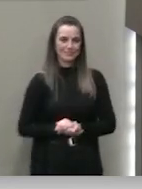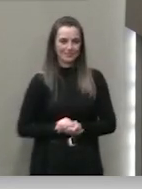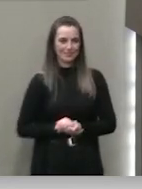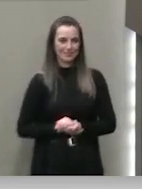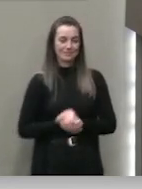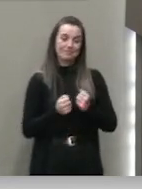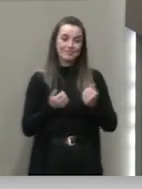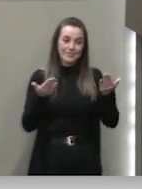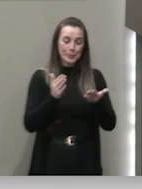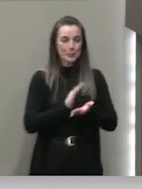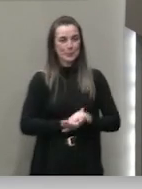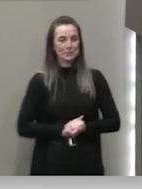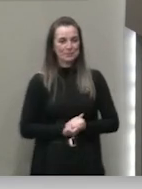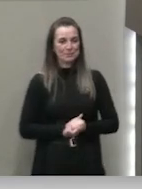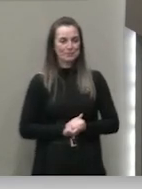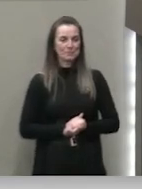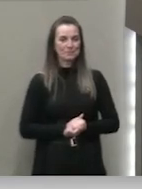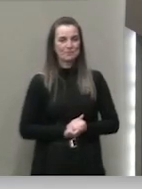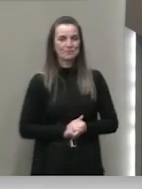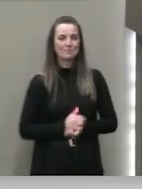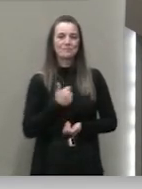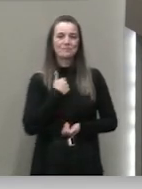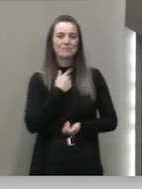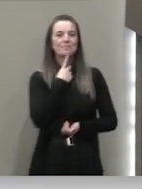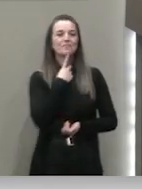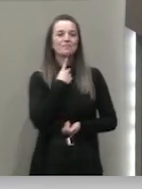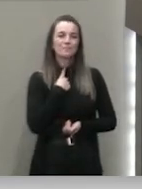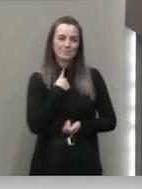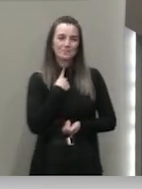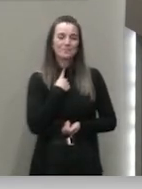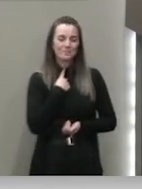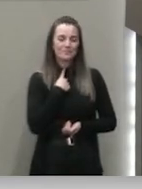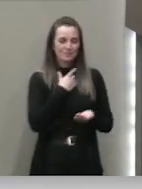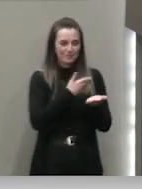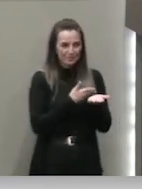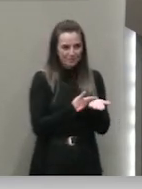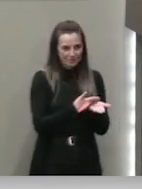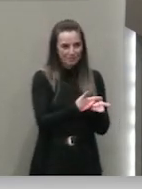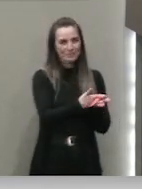Dito isto, eu gostaria de